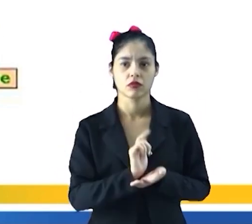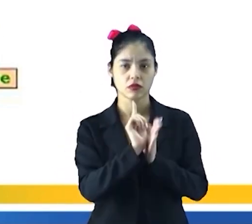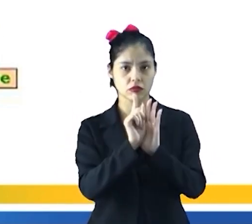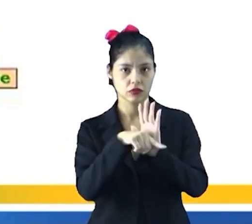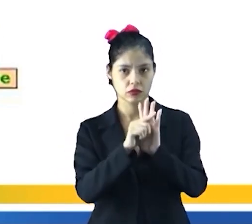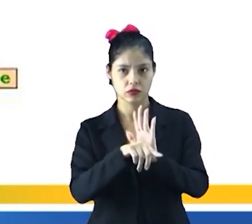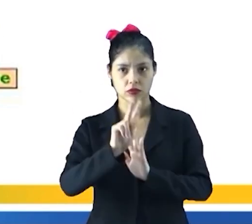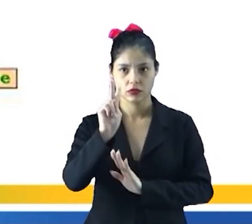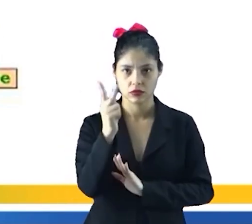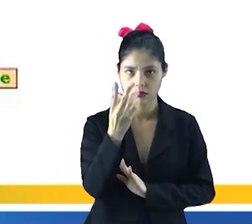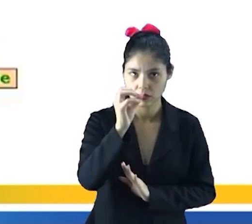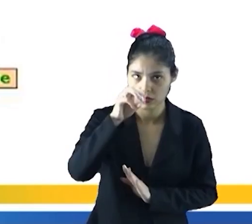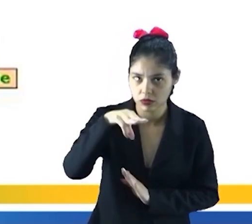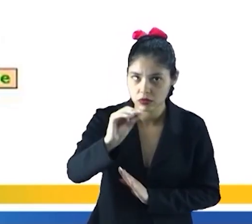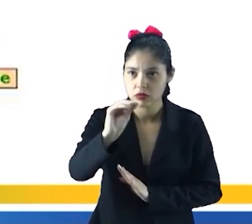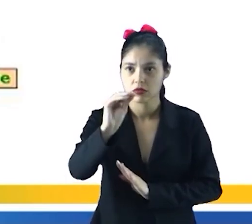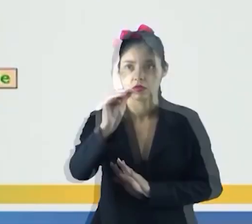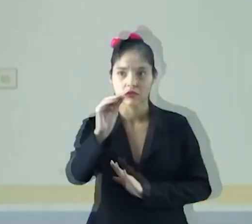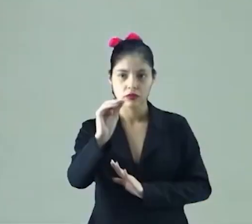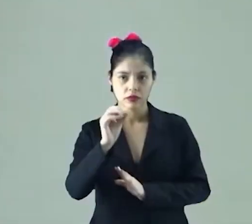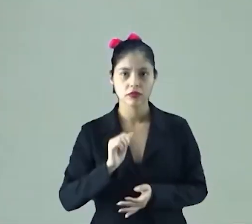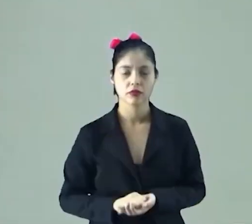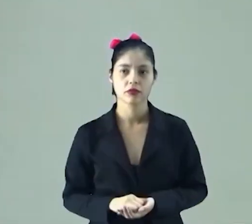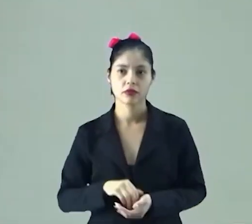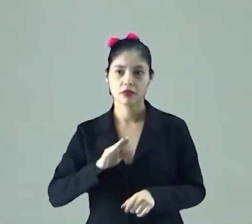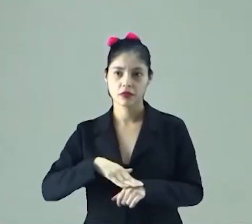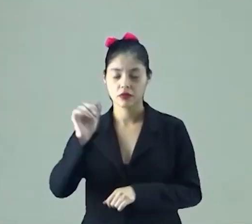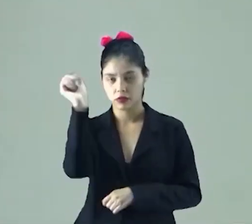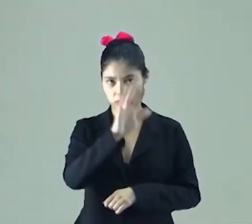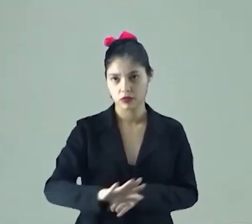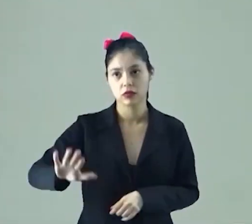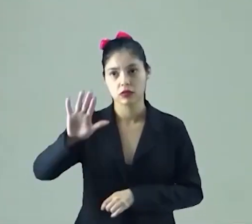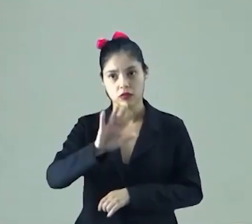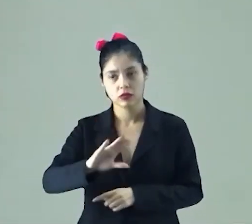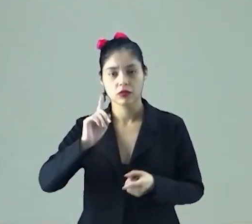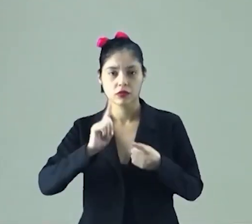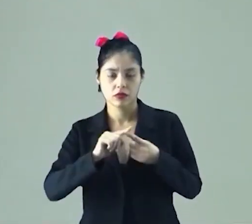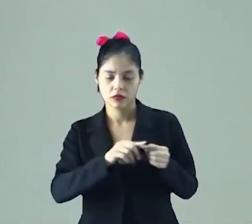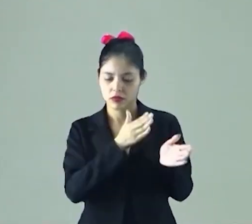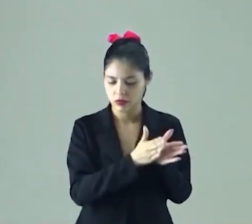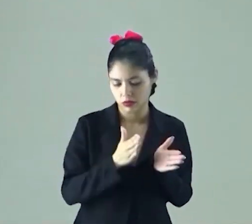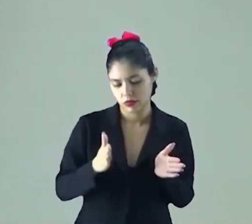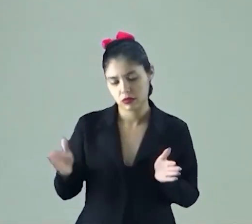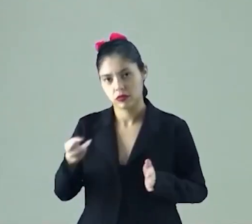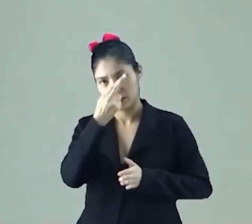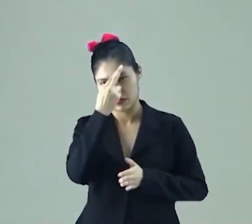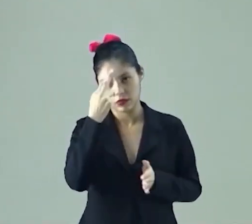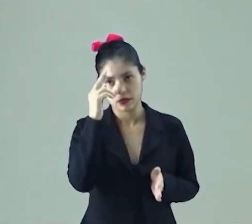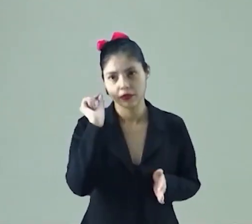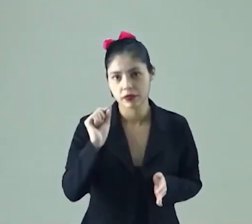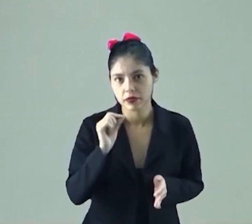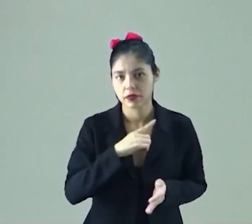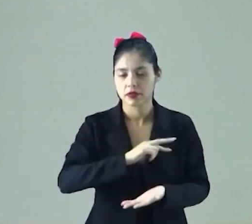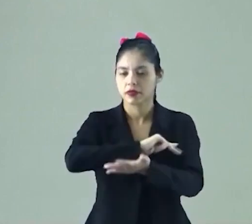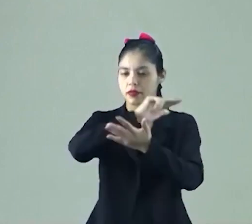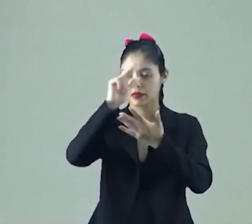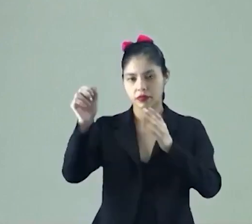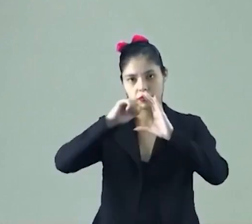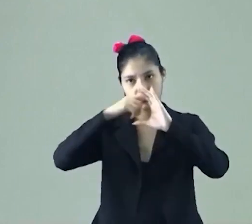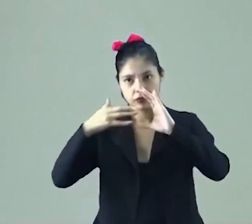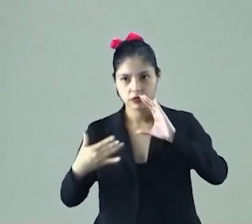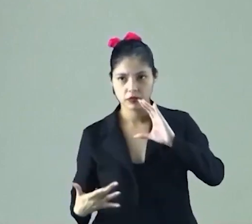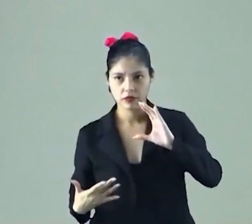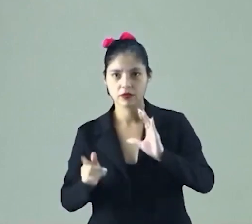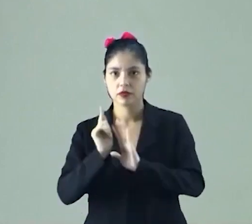aí eu vou ter o gênero. O gênero, ele é mais geral, porque ao longo da história a gente tem várias